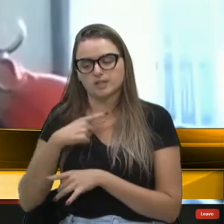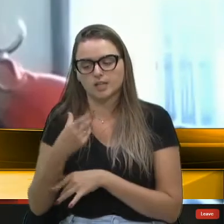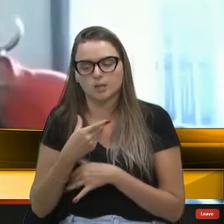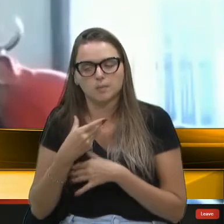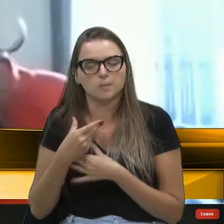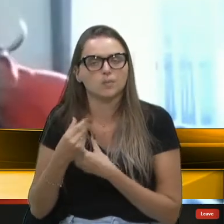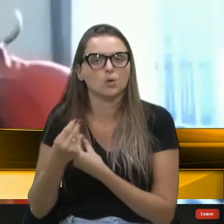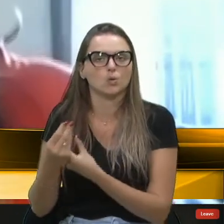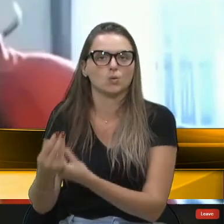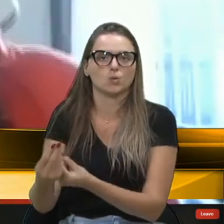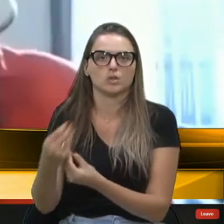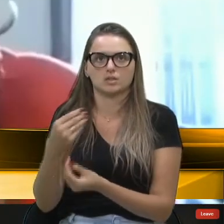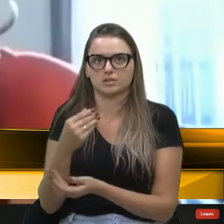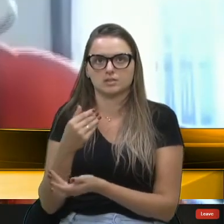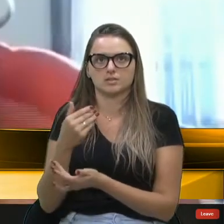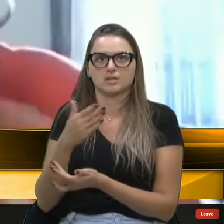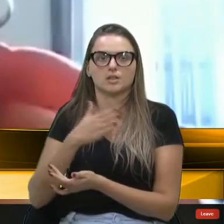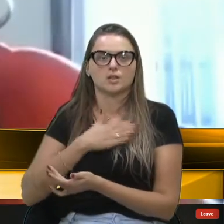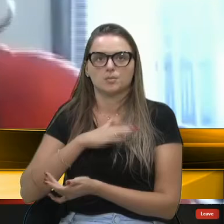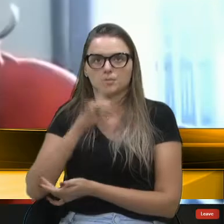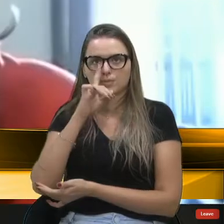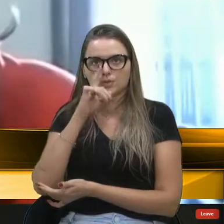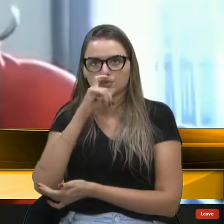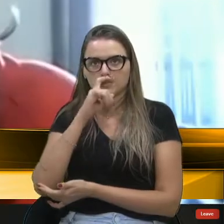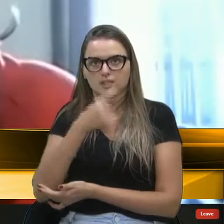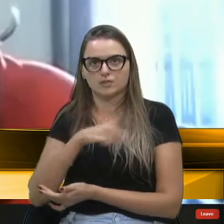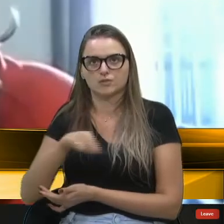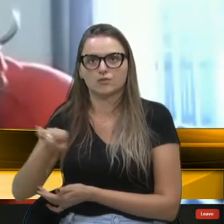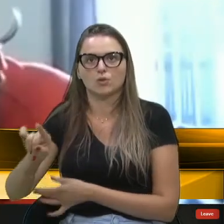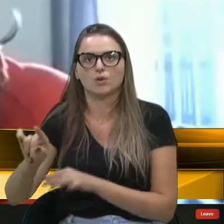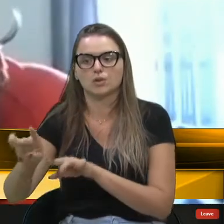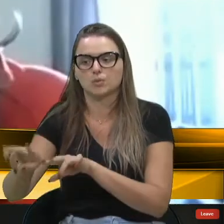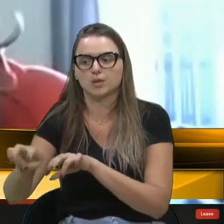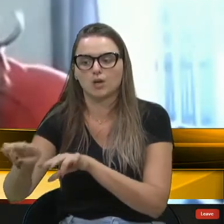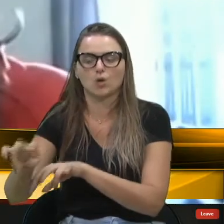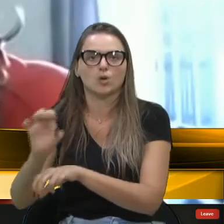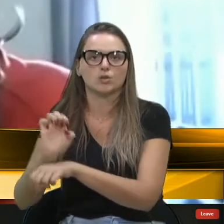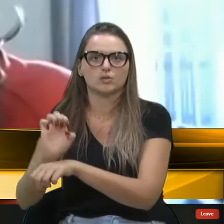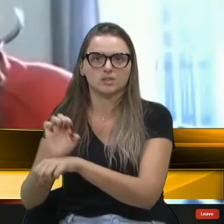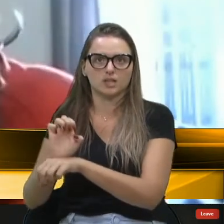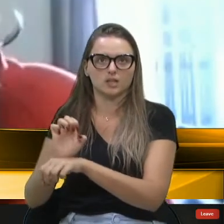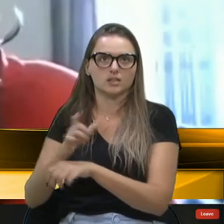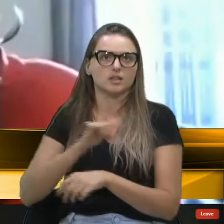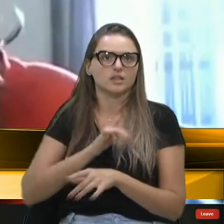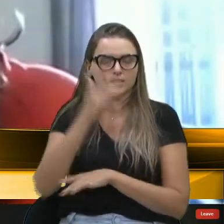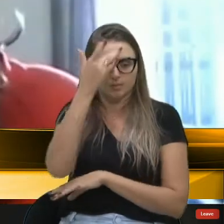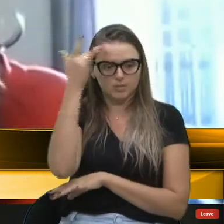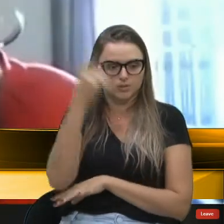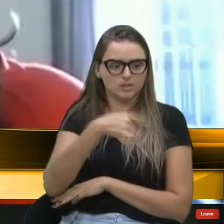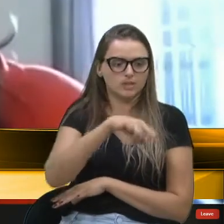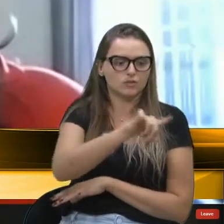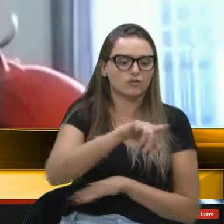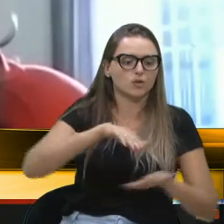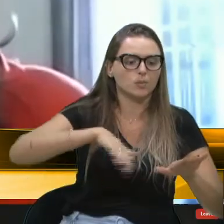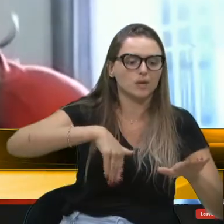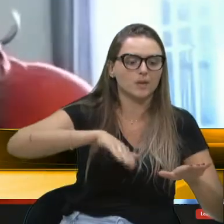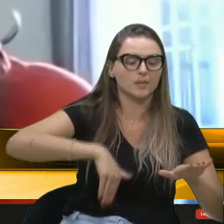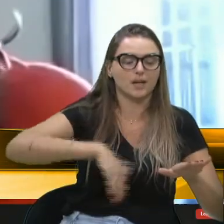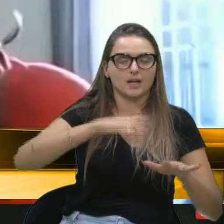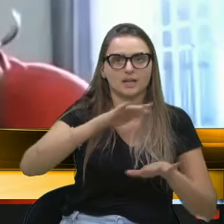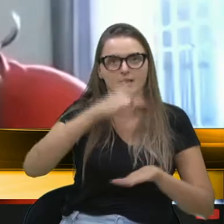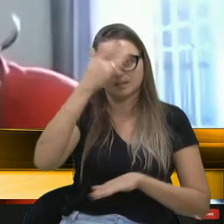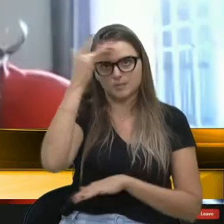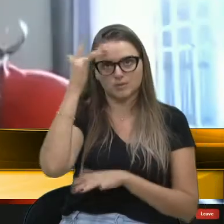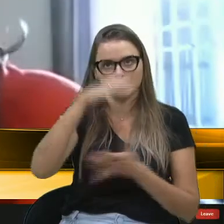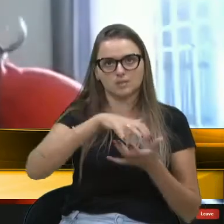pessoas, meus pais, por exemplo, saíram da cidade e foram para o interior do estado. Tem pessoas que foram para o litoral, os idosos, né? Então,